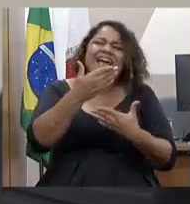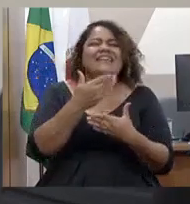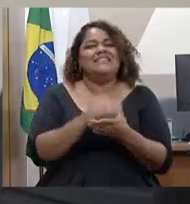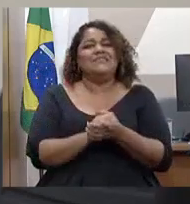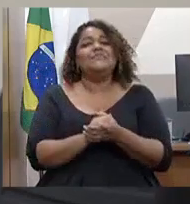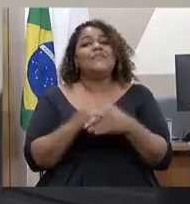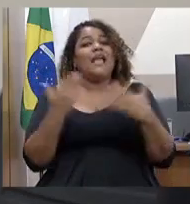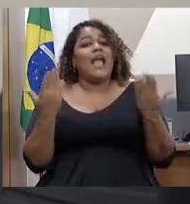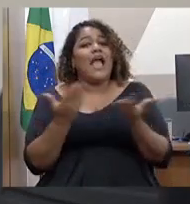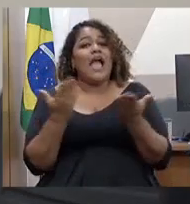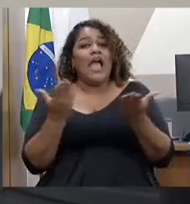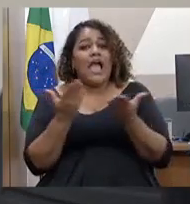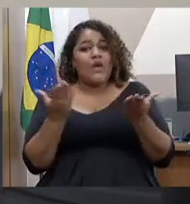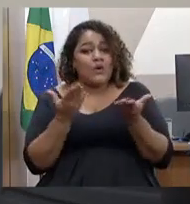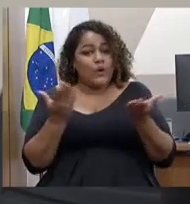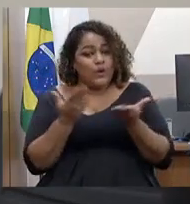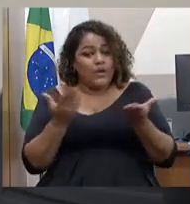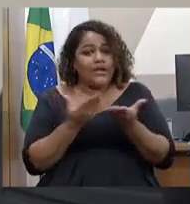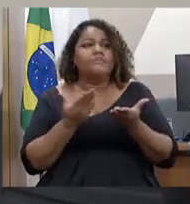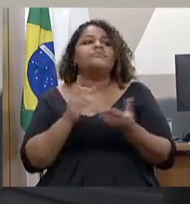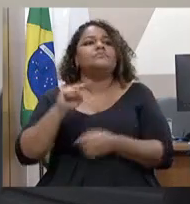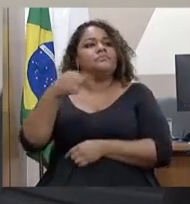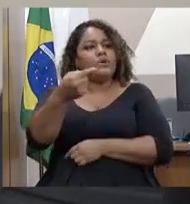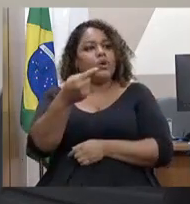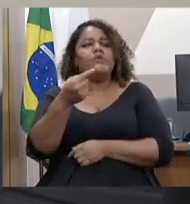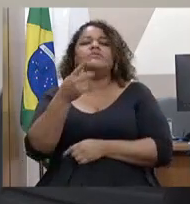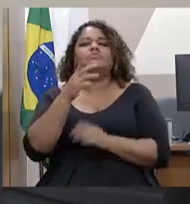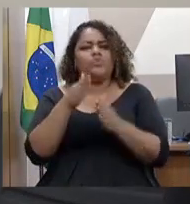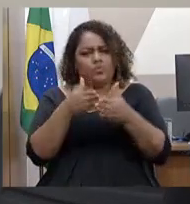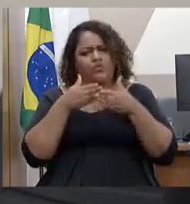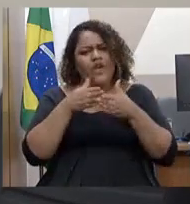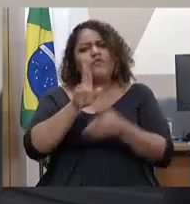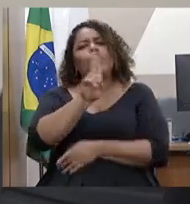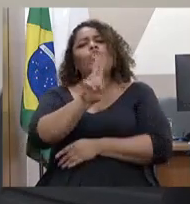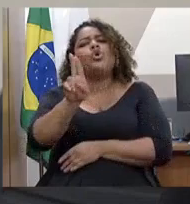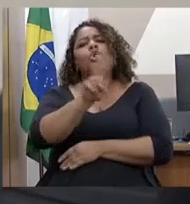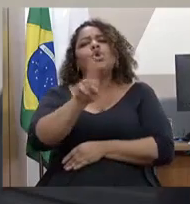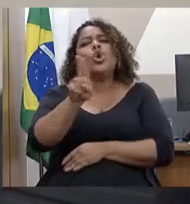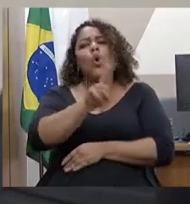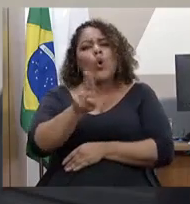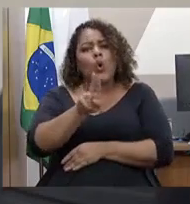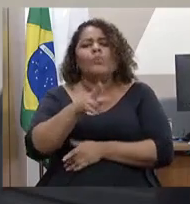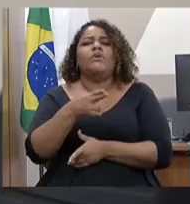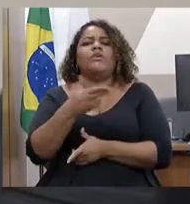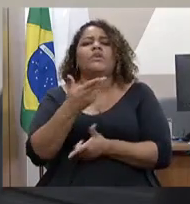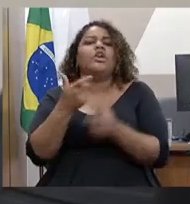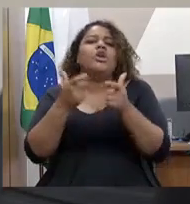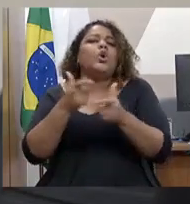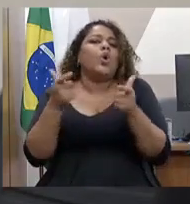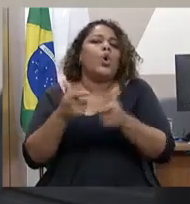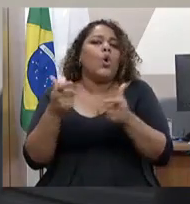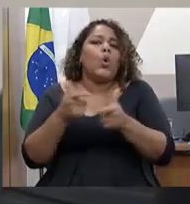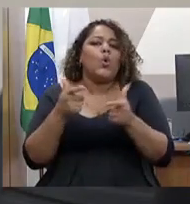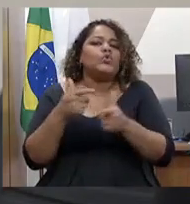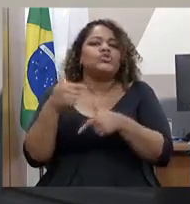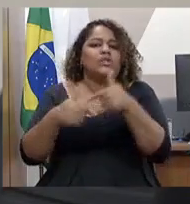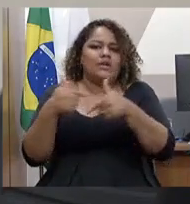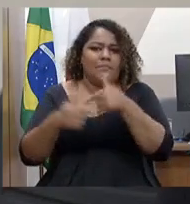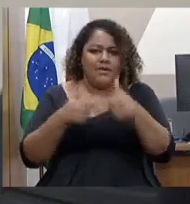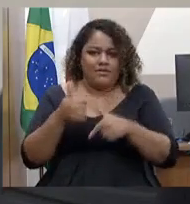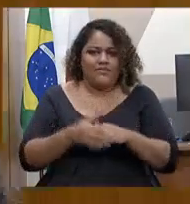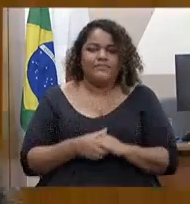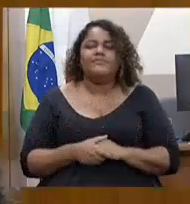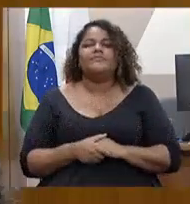próximo lembrando para as pessoas se identificarem né Falando nome da e onde atua né